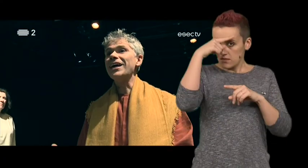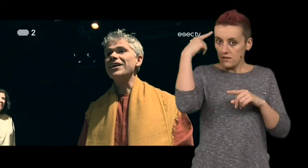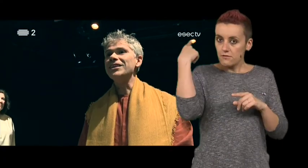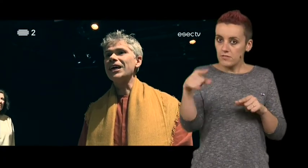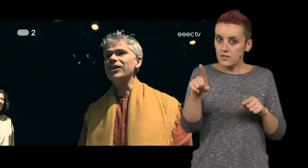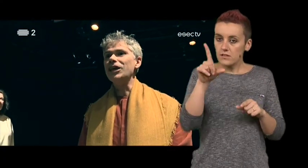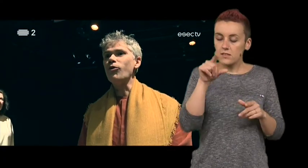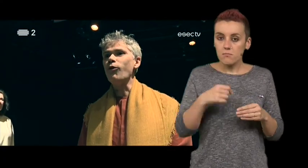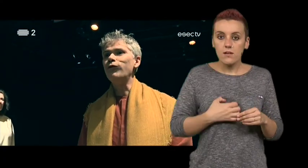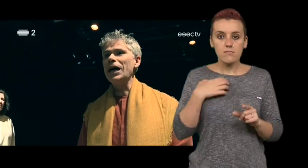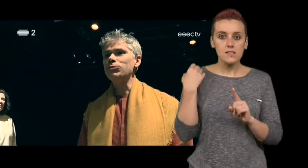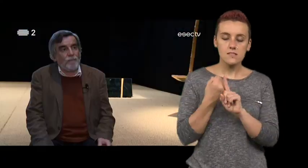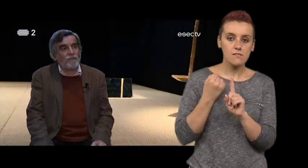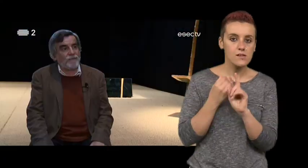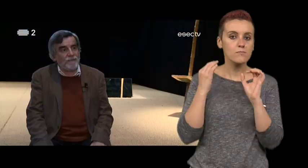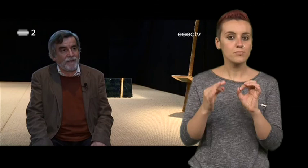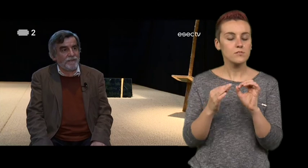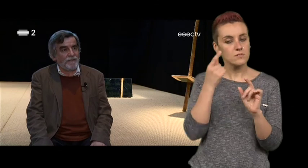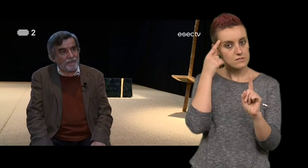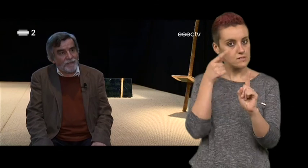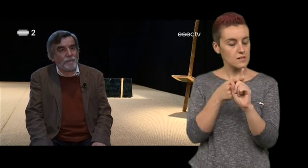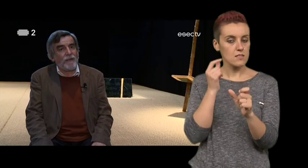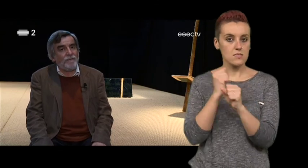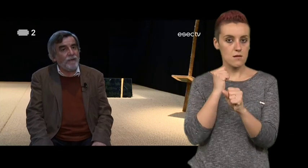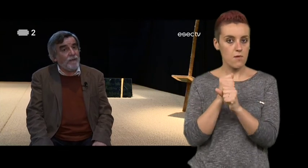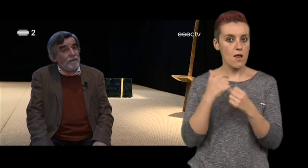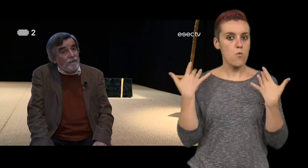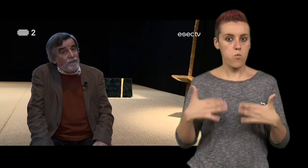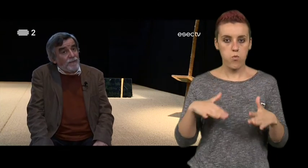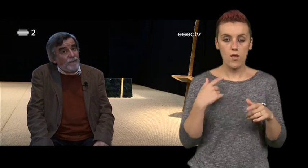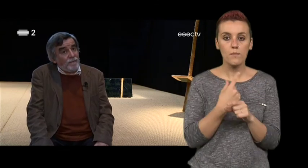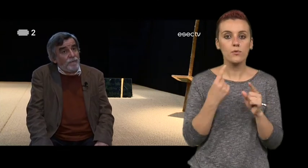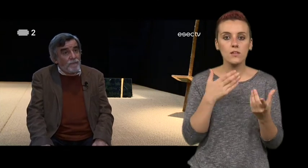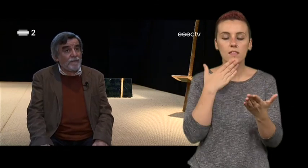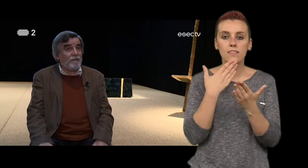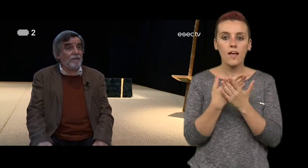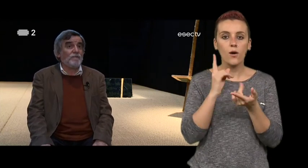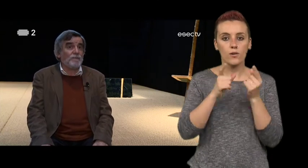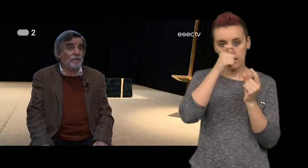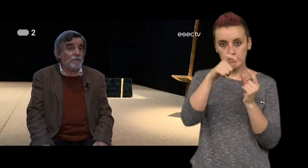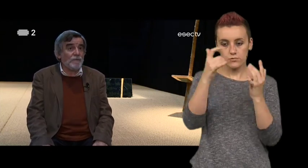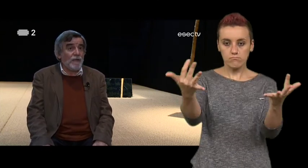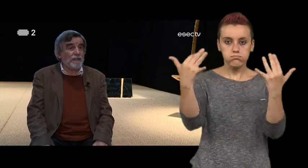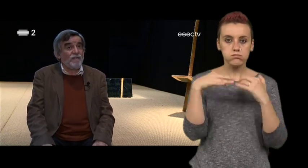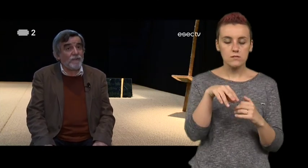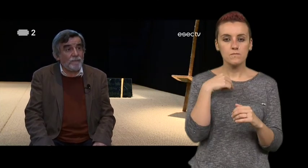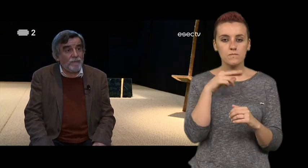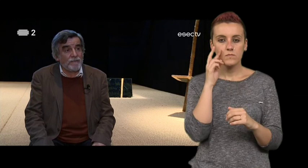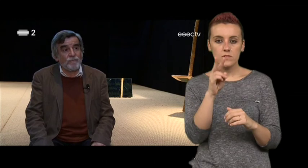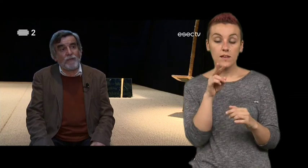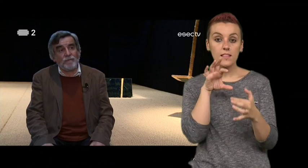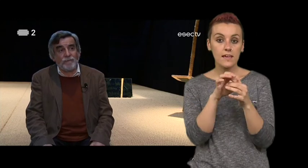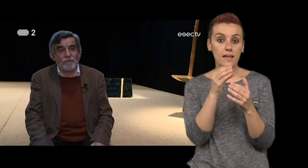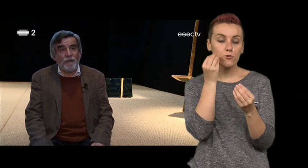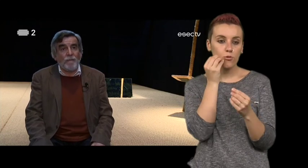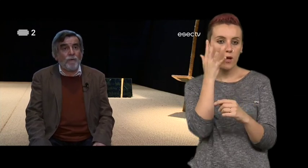mesmo tempo, o desafio e a grande aposta deste trabalho, na medida em que permite que as pessoas, através da mediação